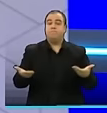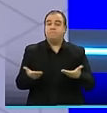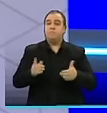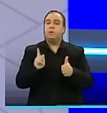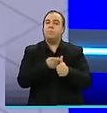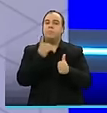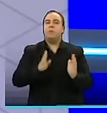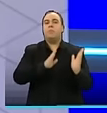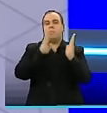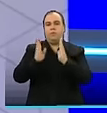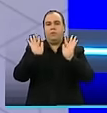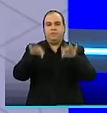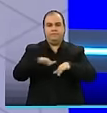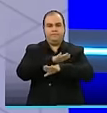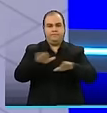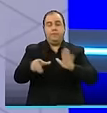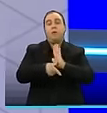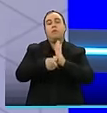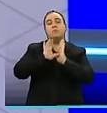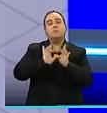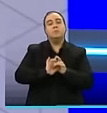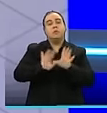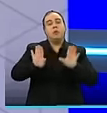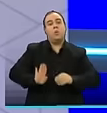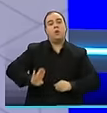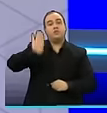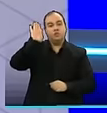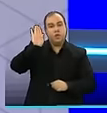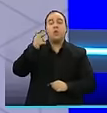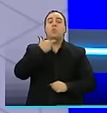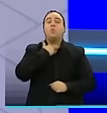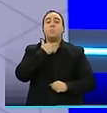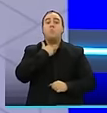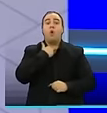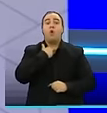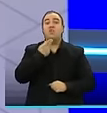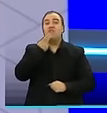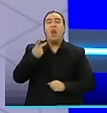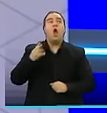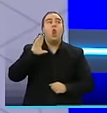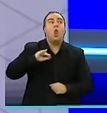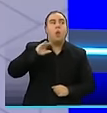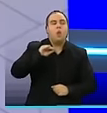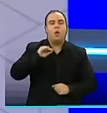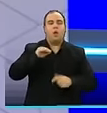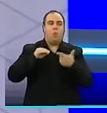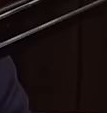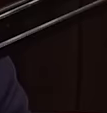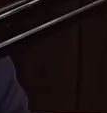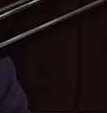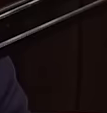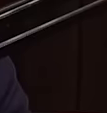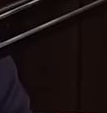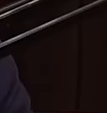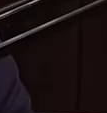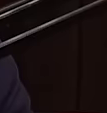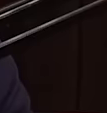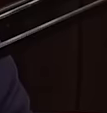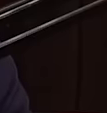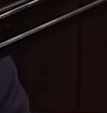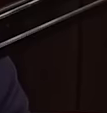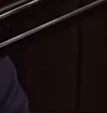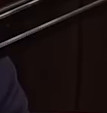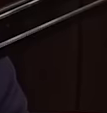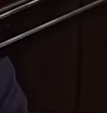primeiro bloco. Antes eu quero lembrar os candidatos que não devem falar enquanto o outro estiver falando. Corta aí pra gente aí, corta aí pra gente. Nós tivemos algumas situações assim.